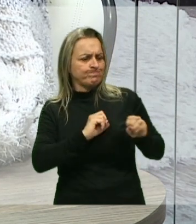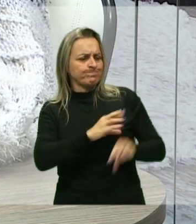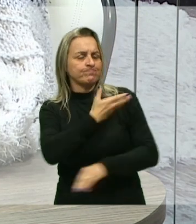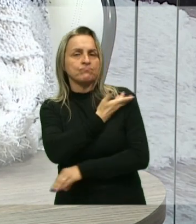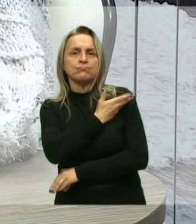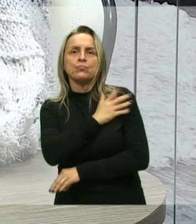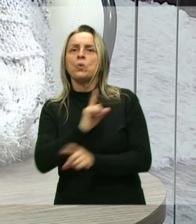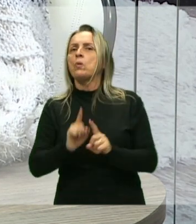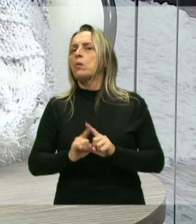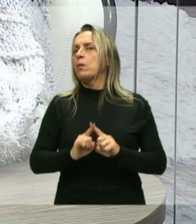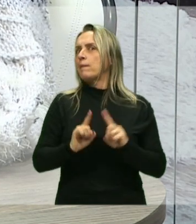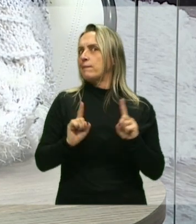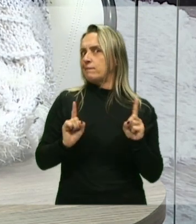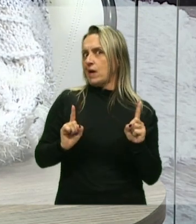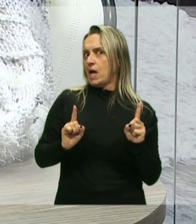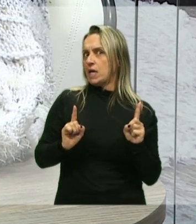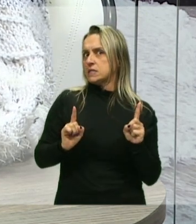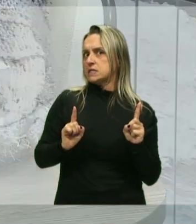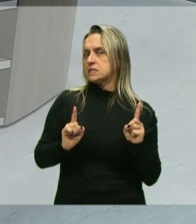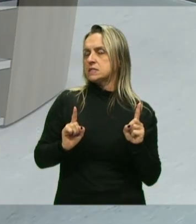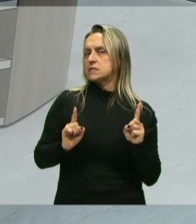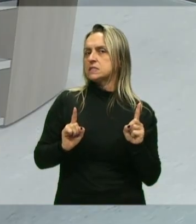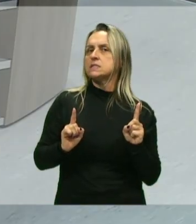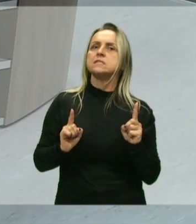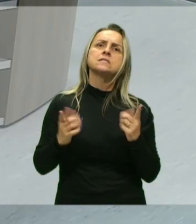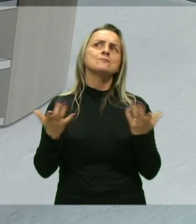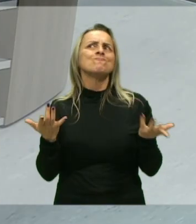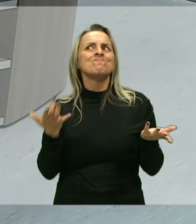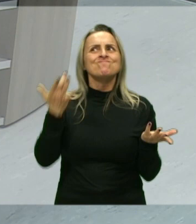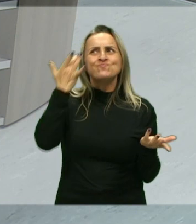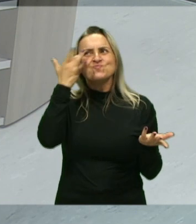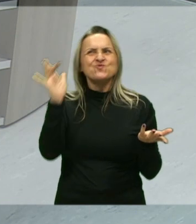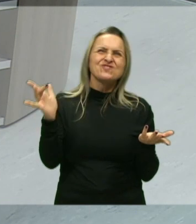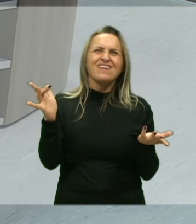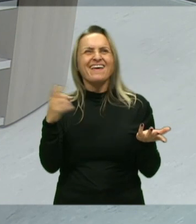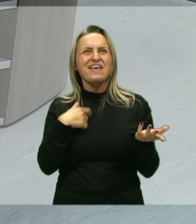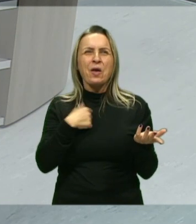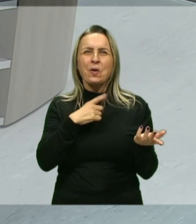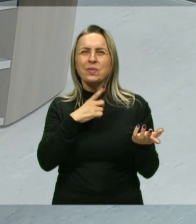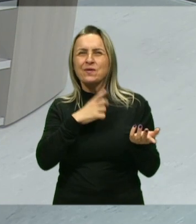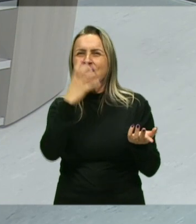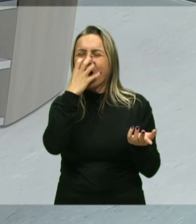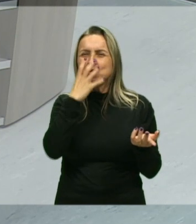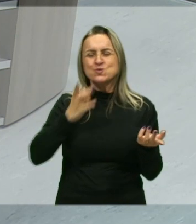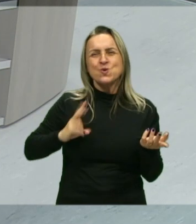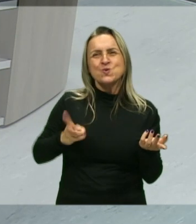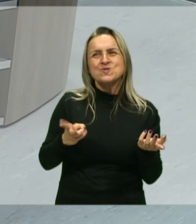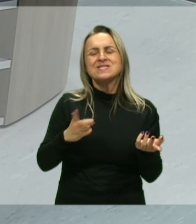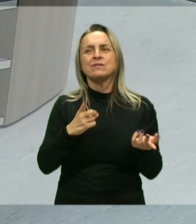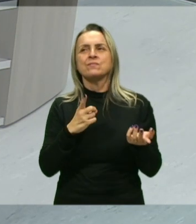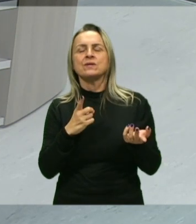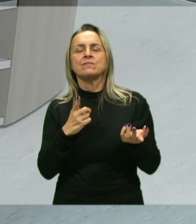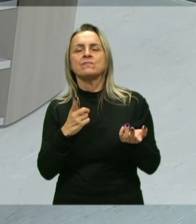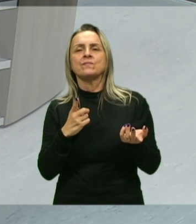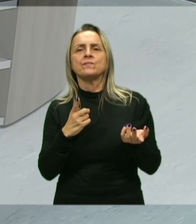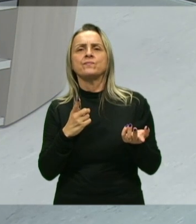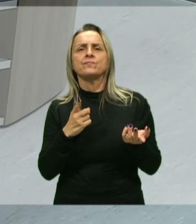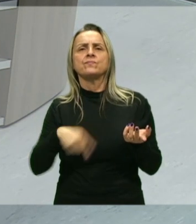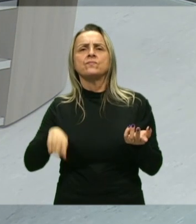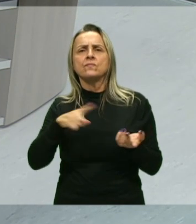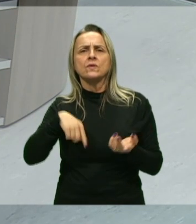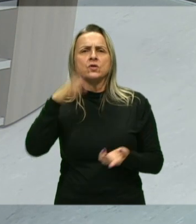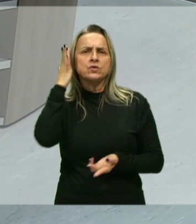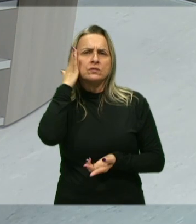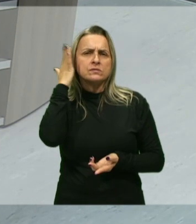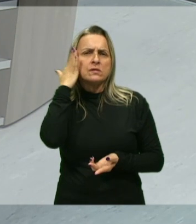não te dá também, Hudson, assim, aquela... Não sei, a gente que tem cachorro, né? Eu, por exemplo, que sempre tive cachorro, a gente sabe quando